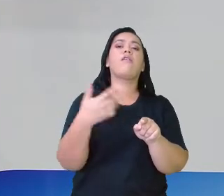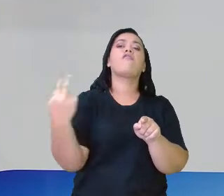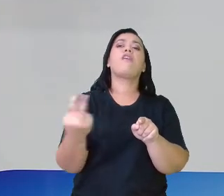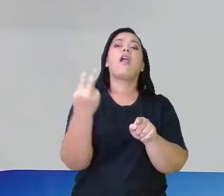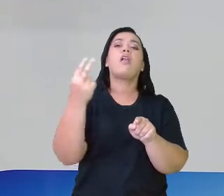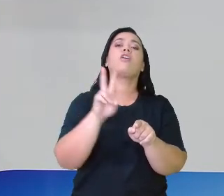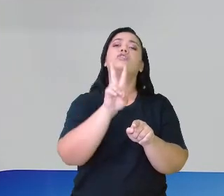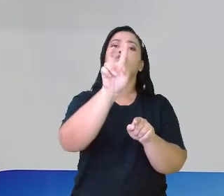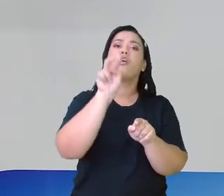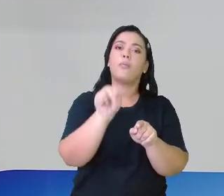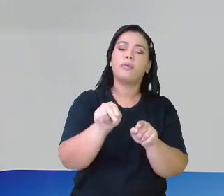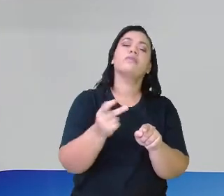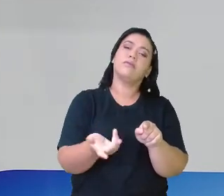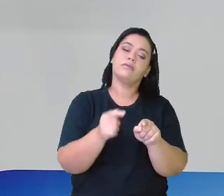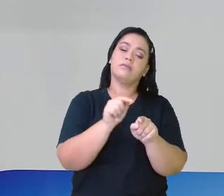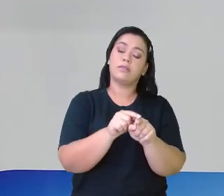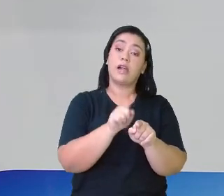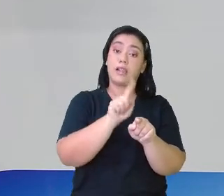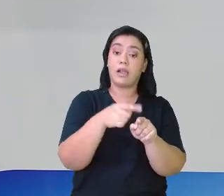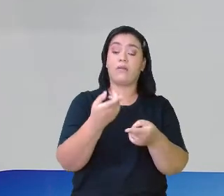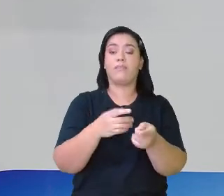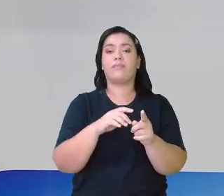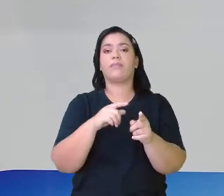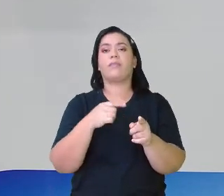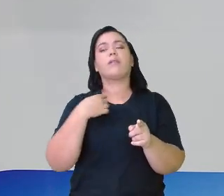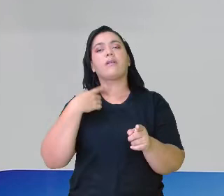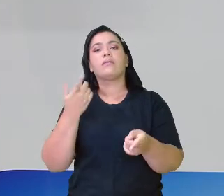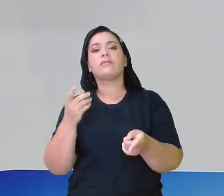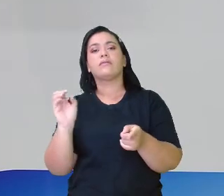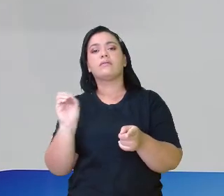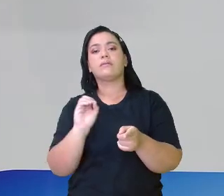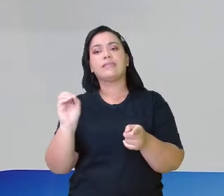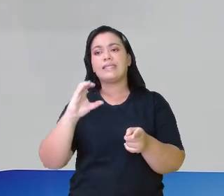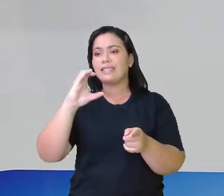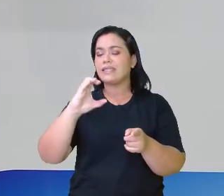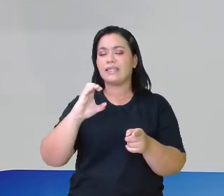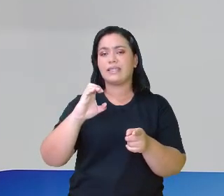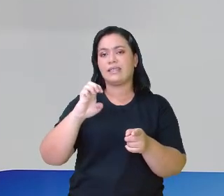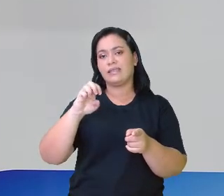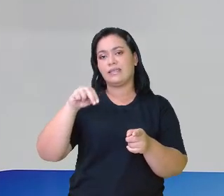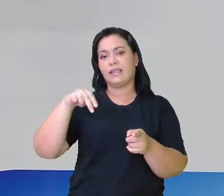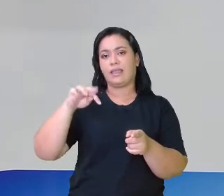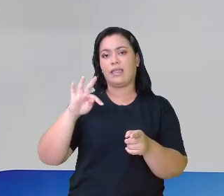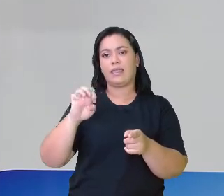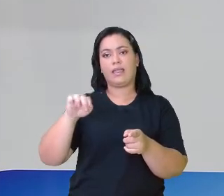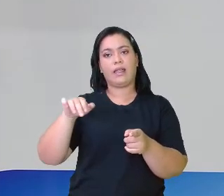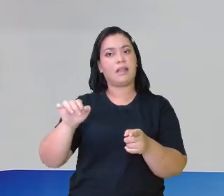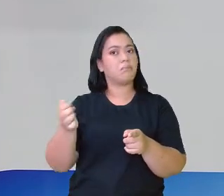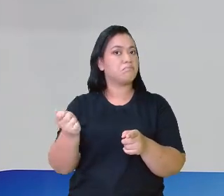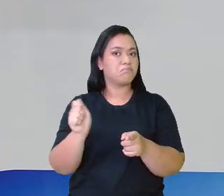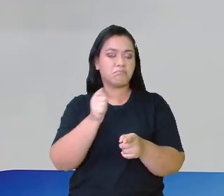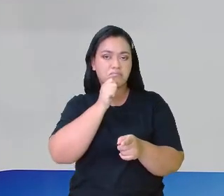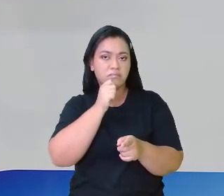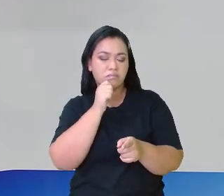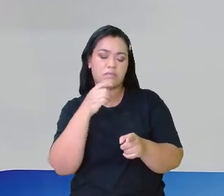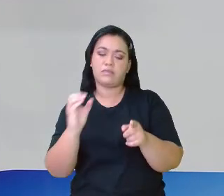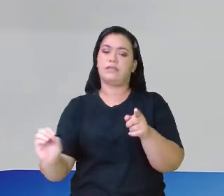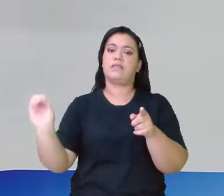agora fica fácil para o resto, né? Aí nós temos, como eu não tenho centena, né? Então, para